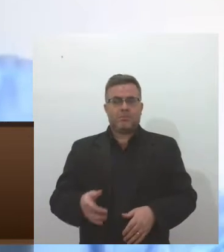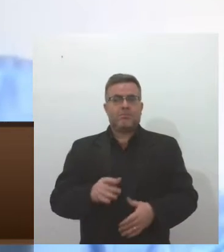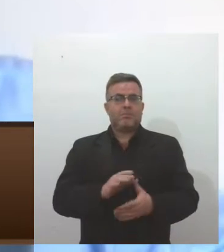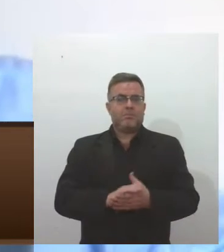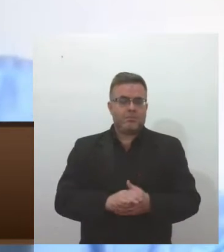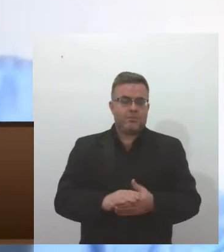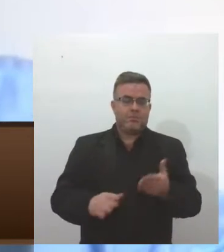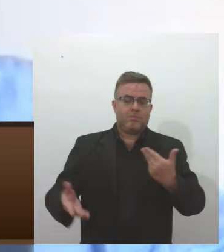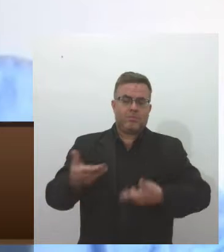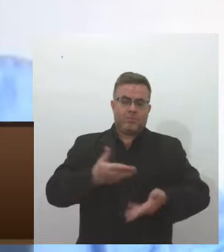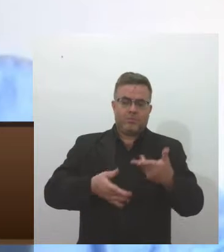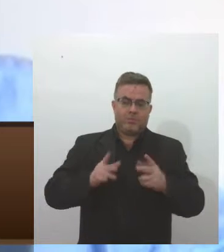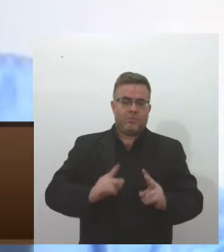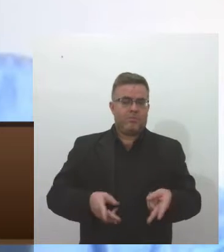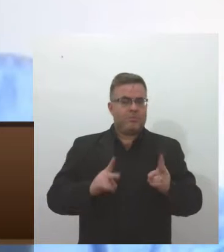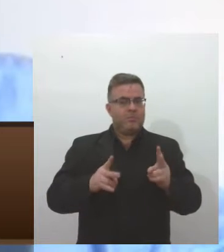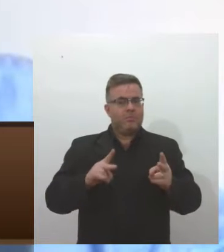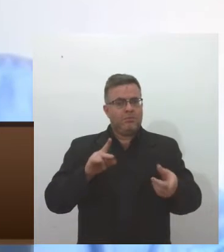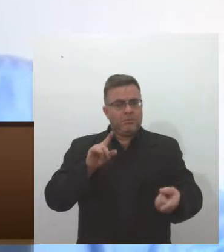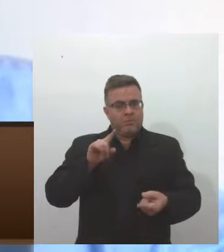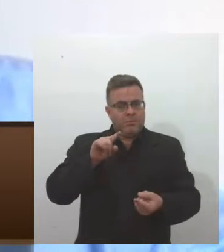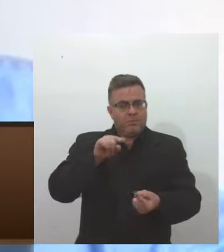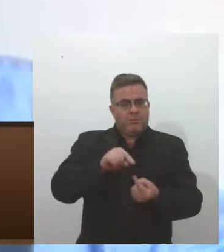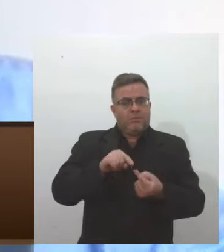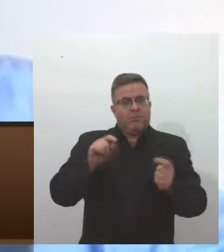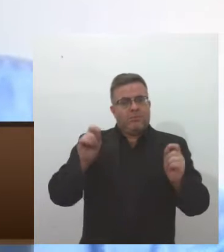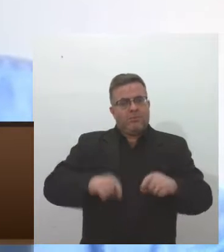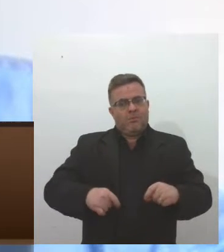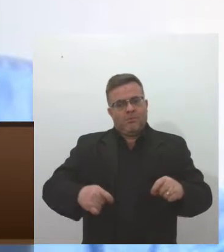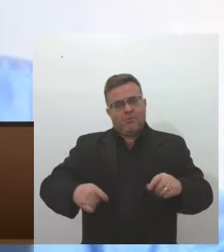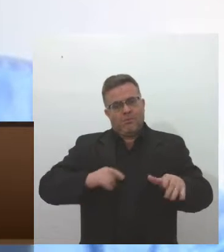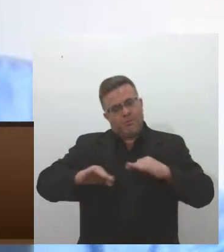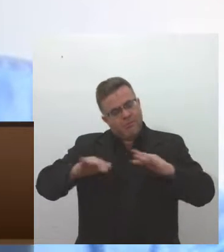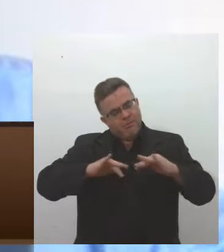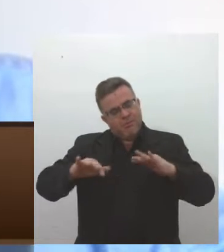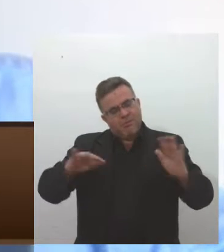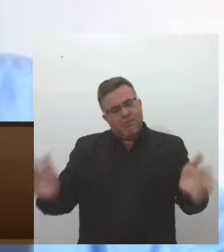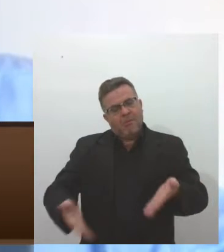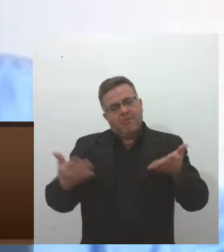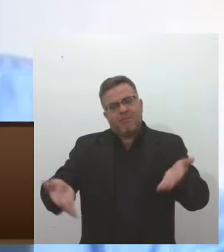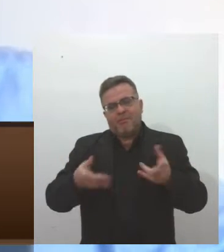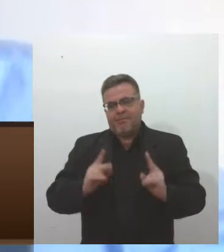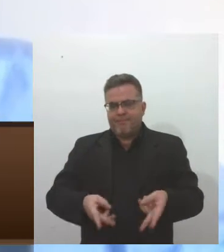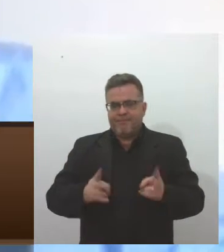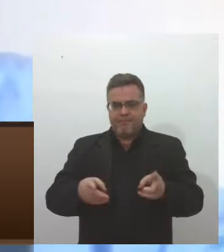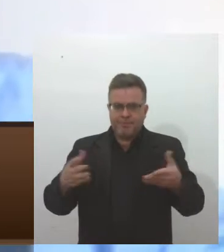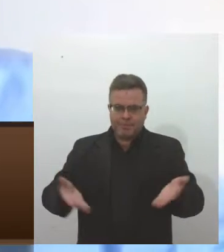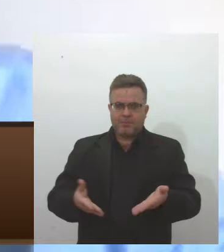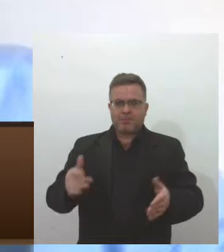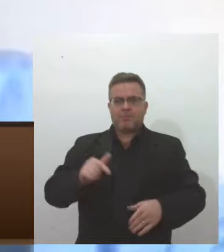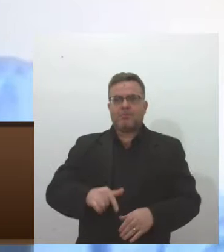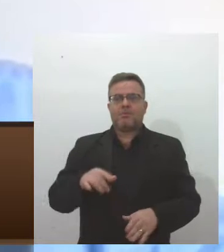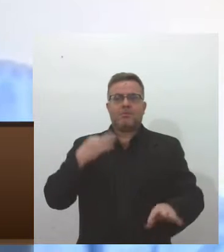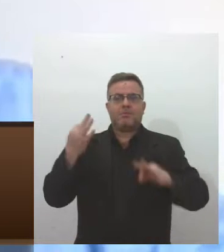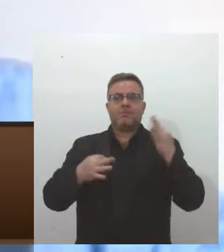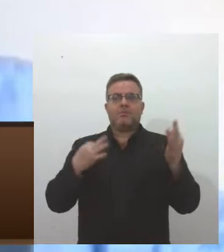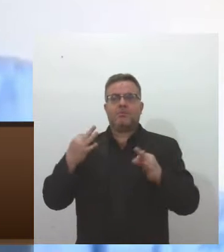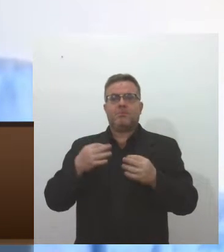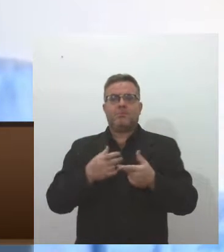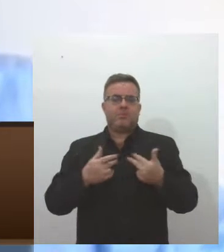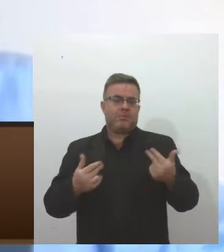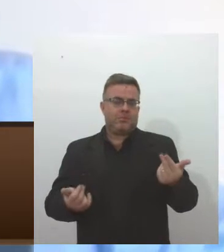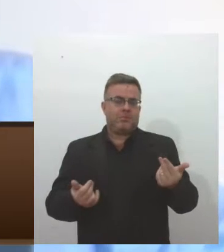corporativos, enfim, eventos que possam movimentar aí a cadeia hoteleira e todo o segmento do turismo, bares,